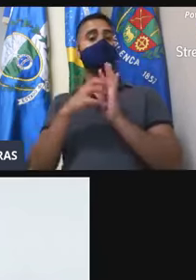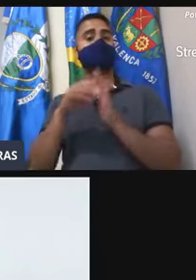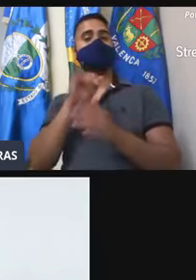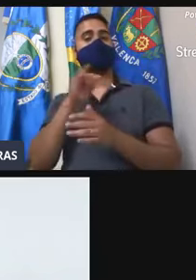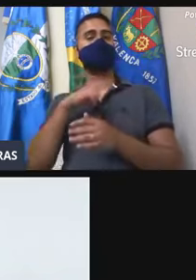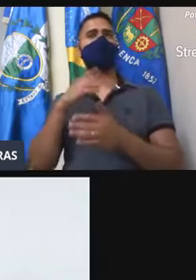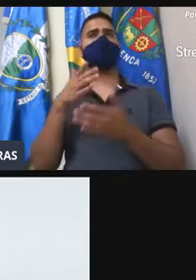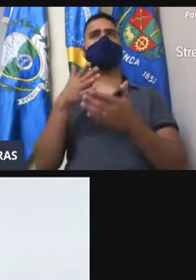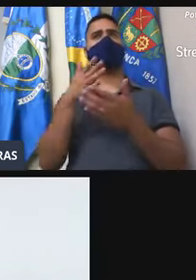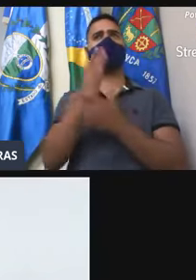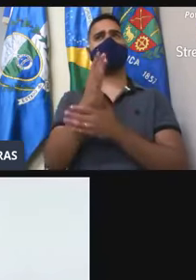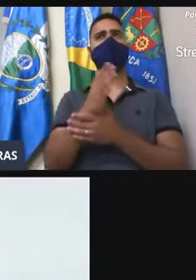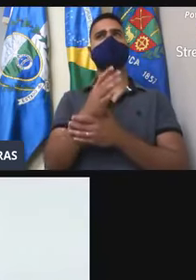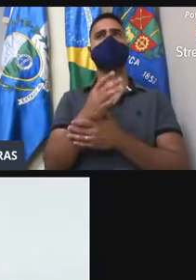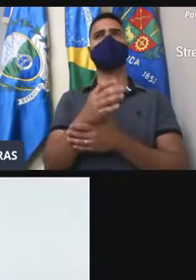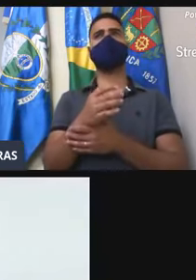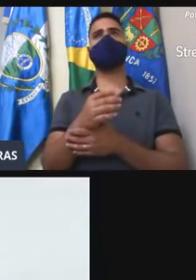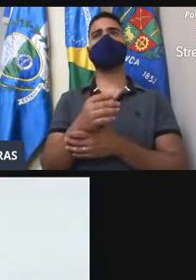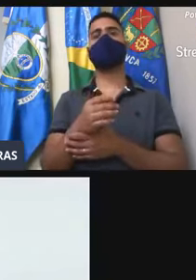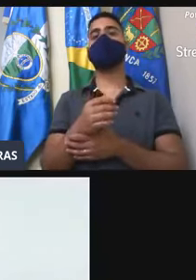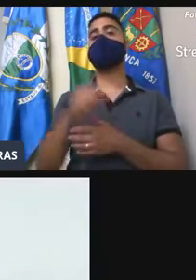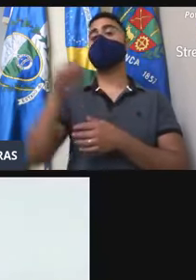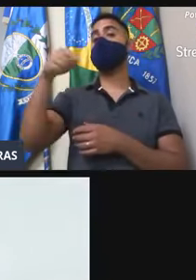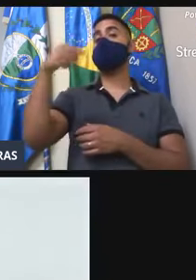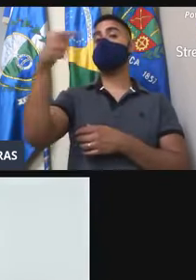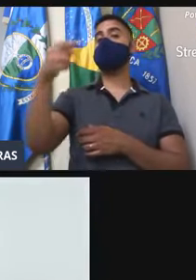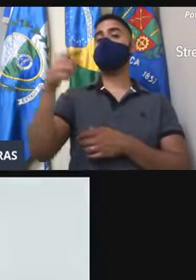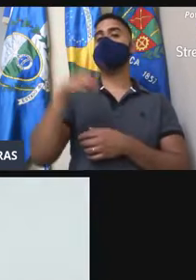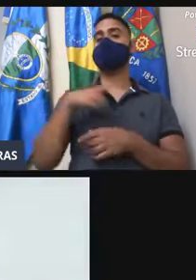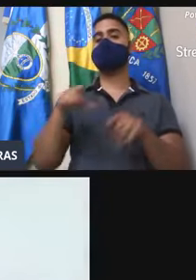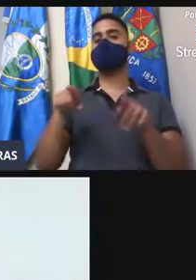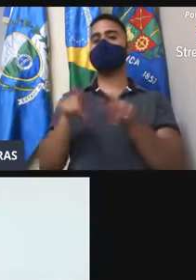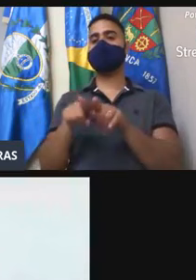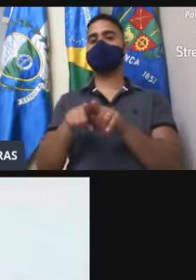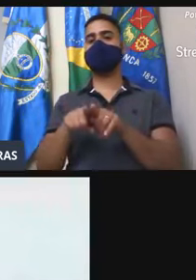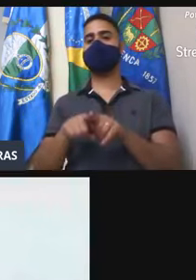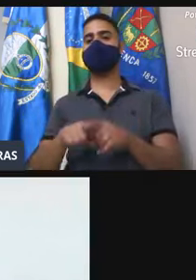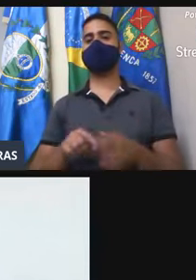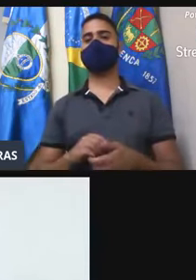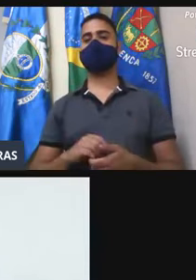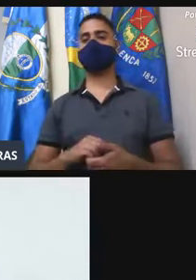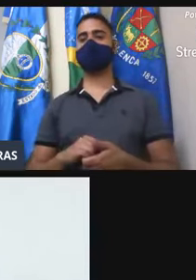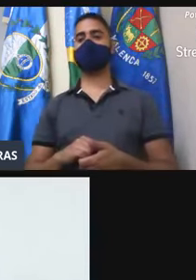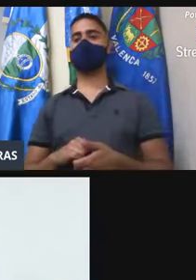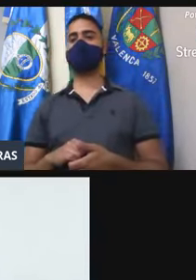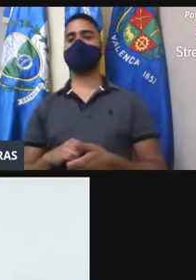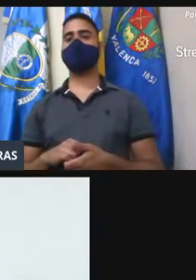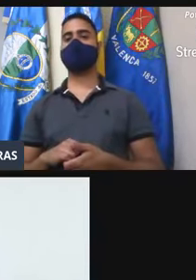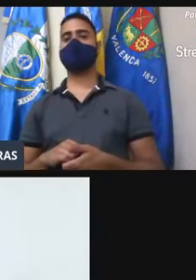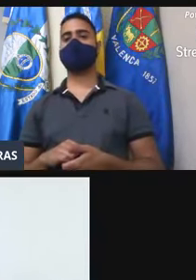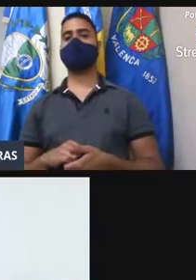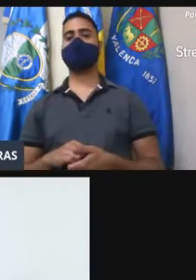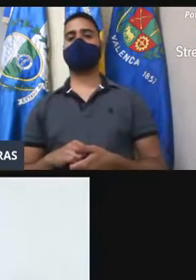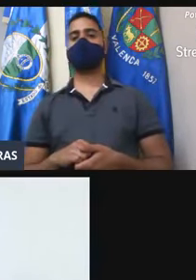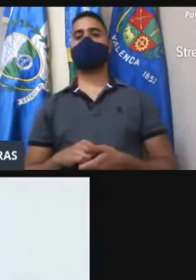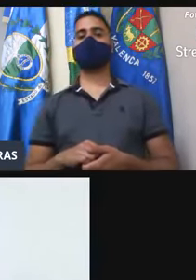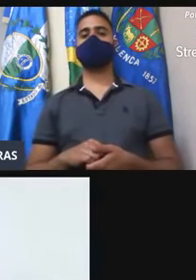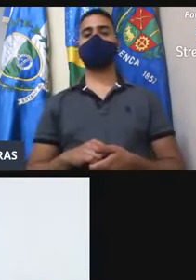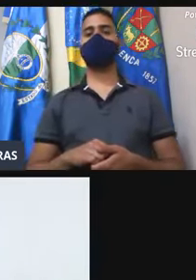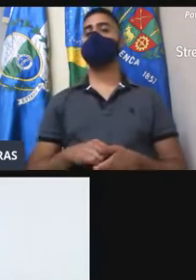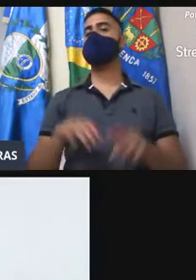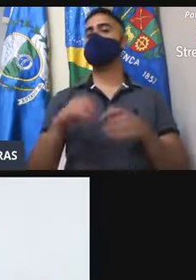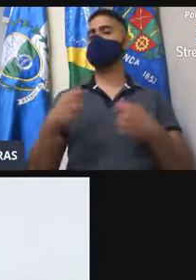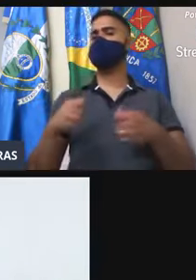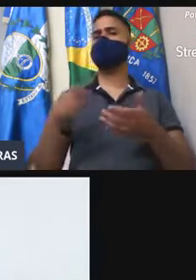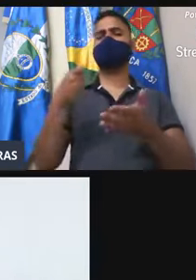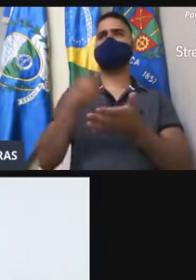a aprovação da suspensão do pagamento, logo depois vem a aprovação também, ou seja, para de pagar, você vai ter que financiar, vai ter que